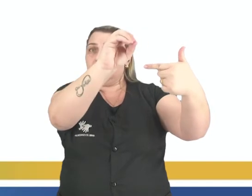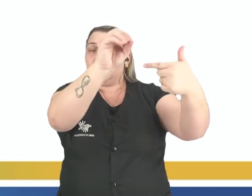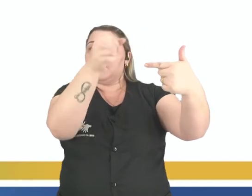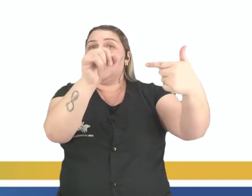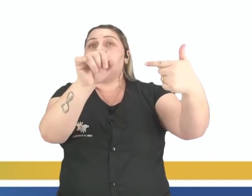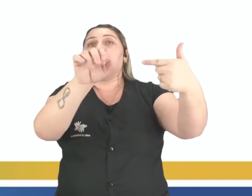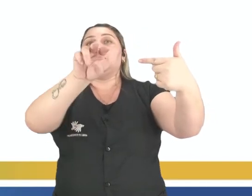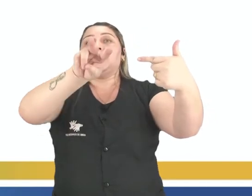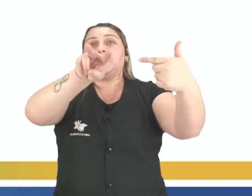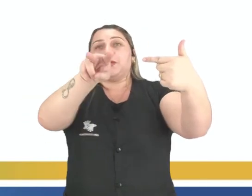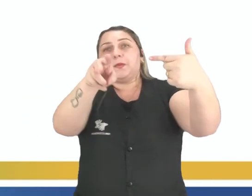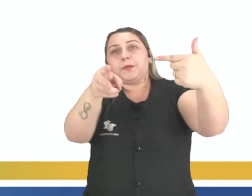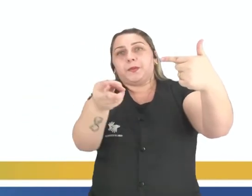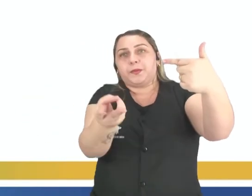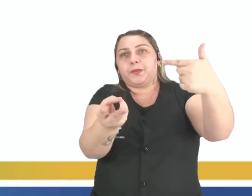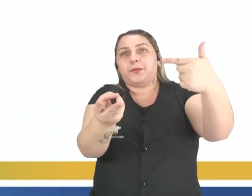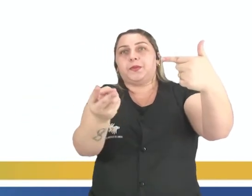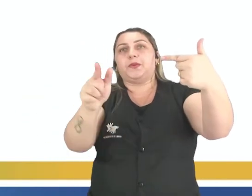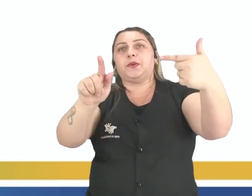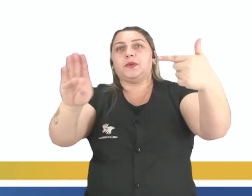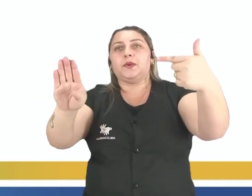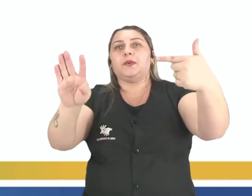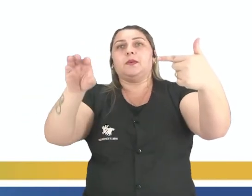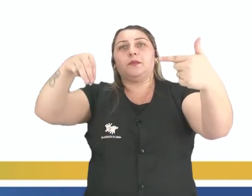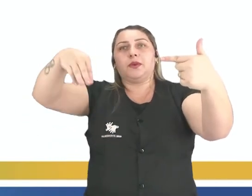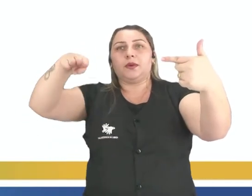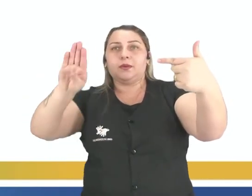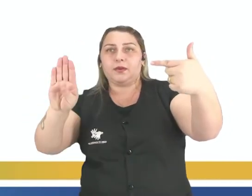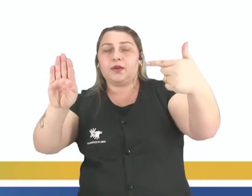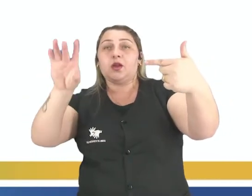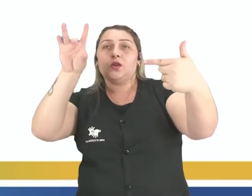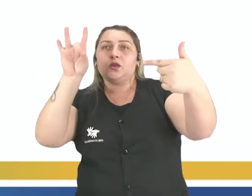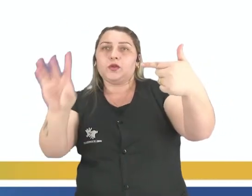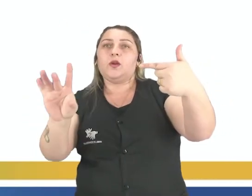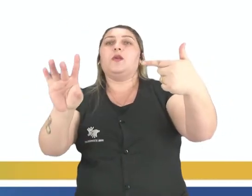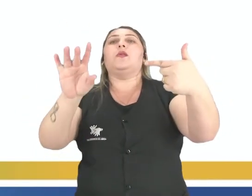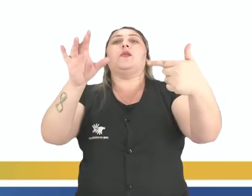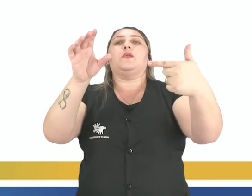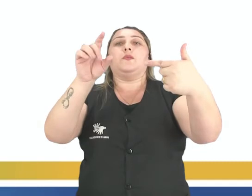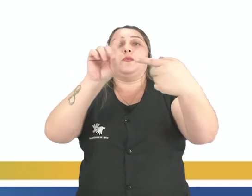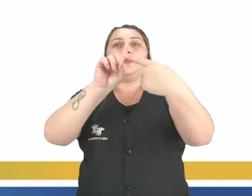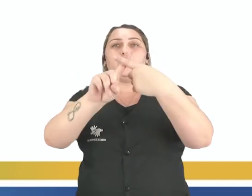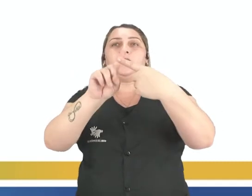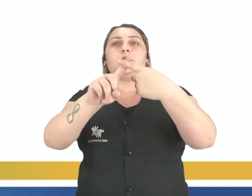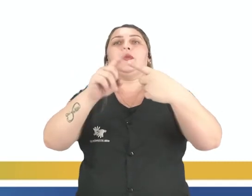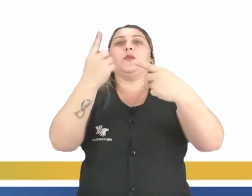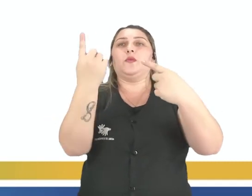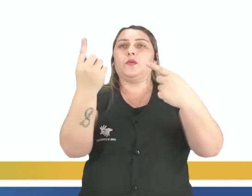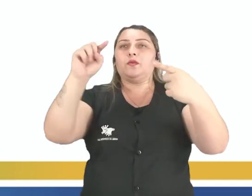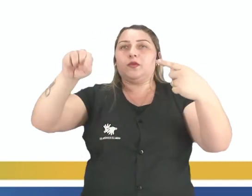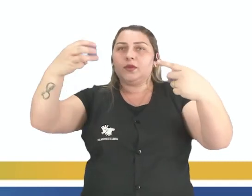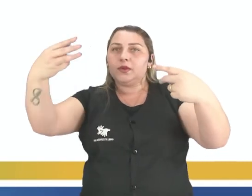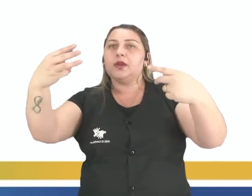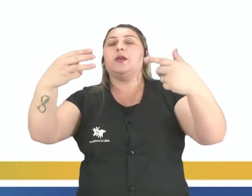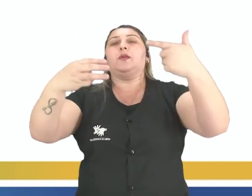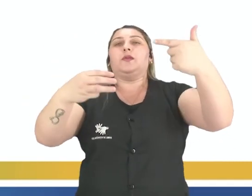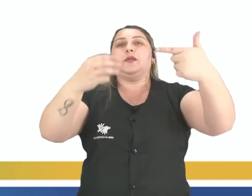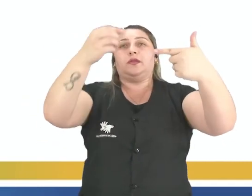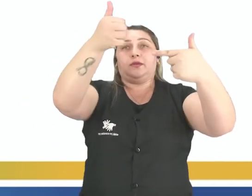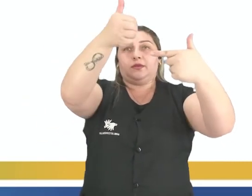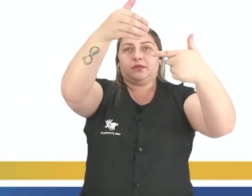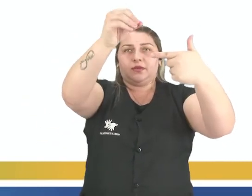para eu converter de gigabyte para megabyte, basta que eu multiplique 1,3 por 2 elevado a